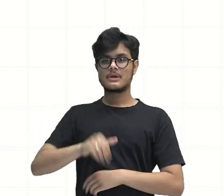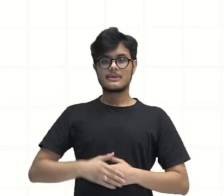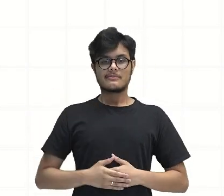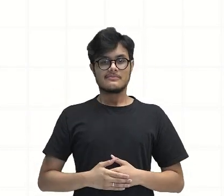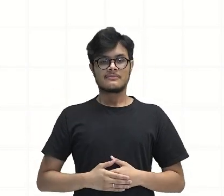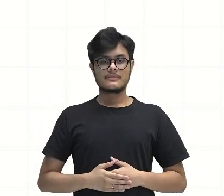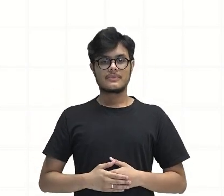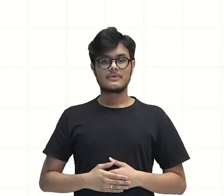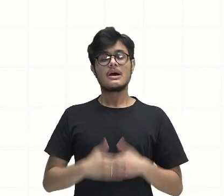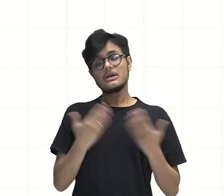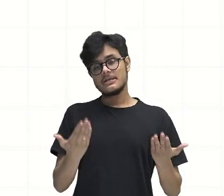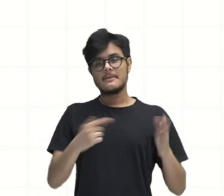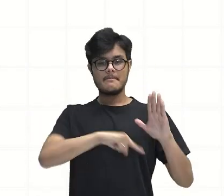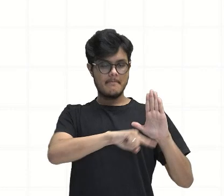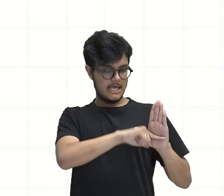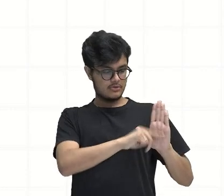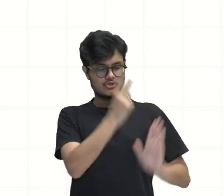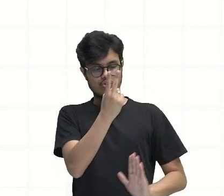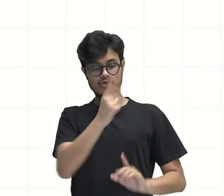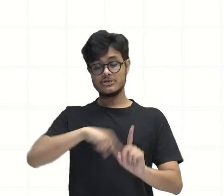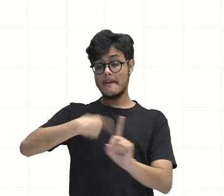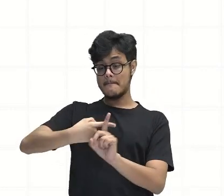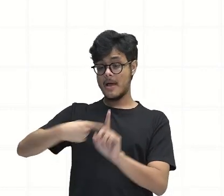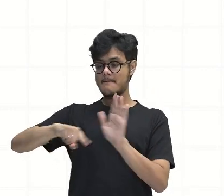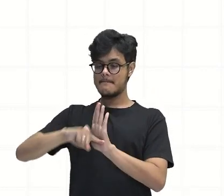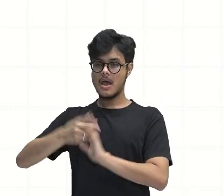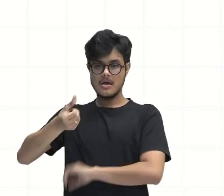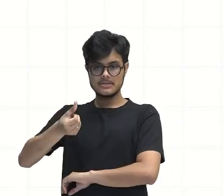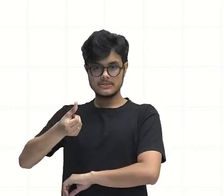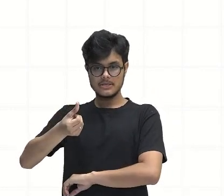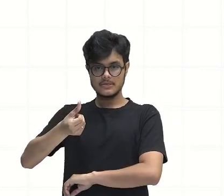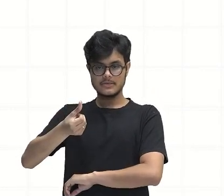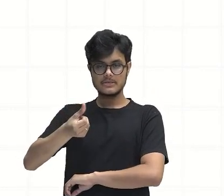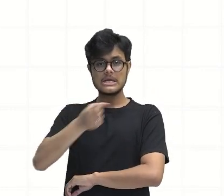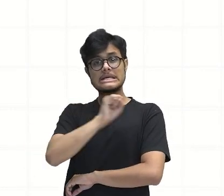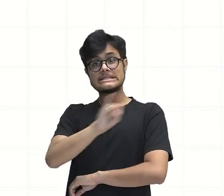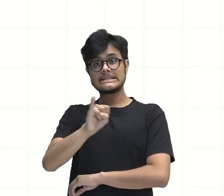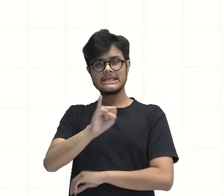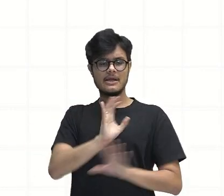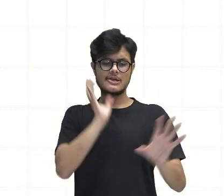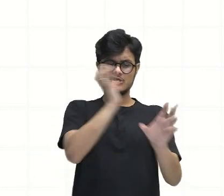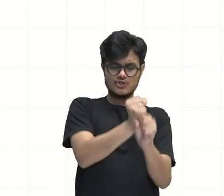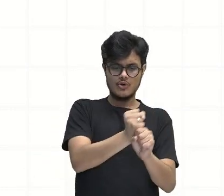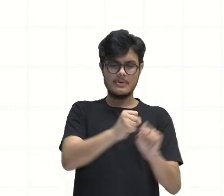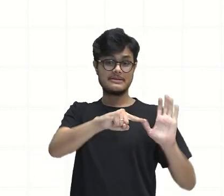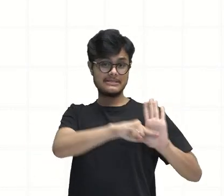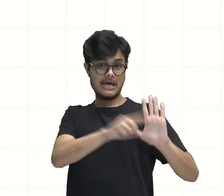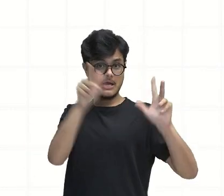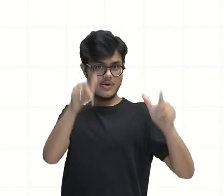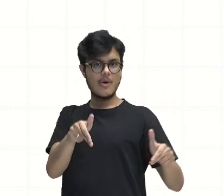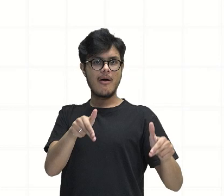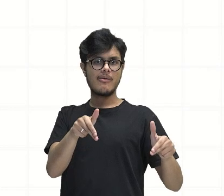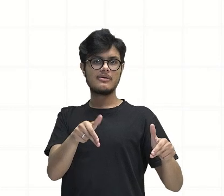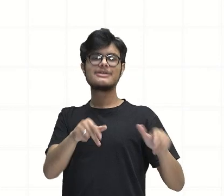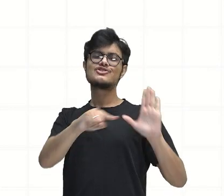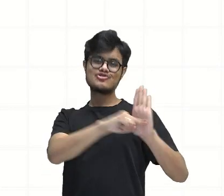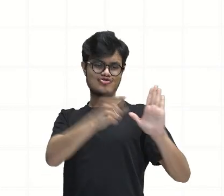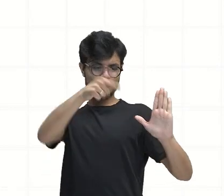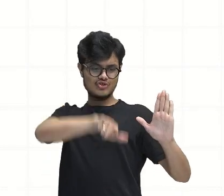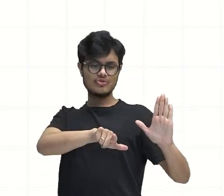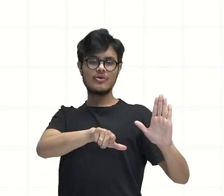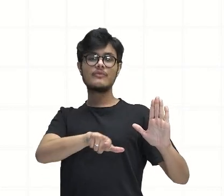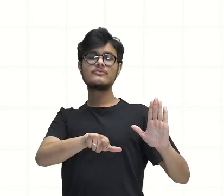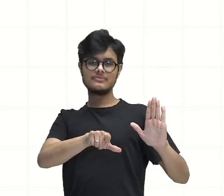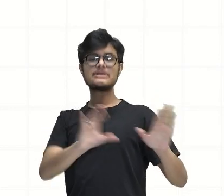menos 2 com menos 6. Né? Soma com sinais iguais. O que é que eu faço? Repito o sinal e